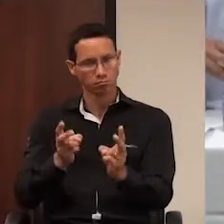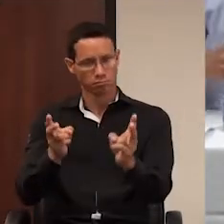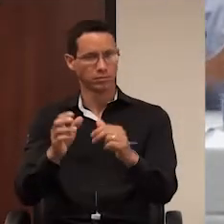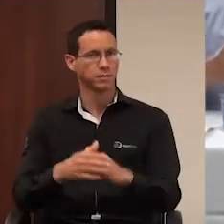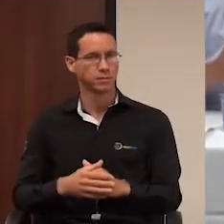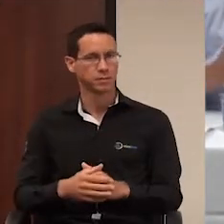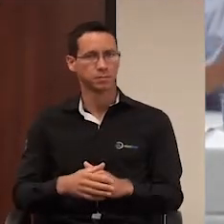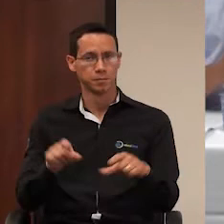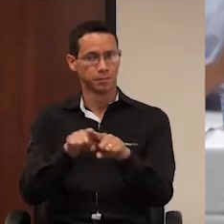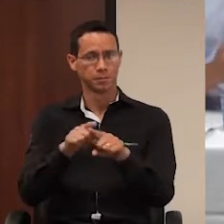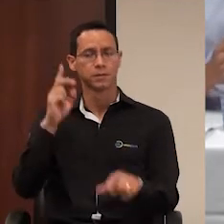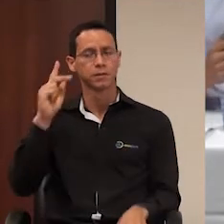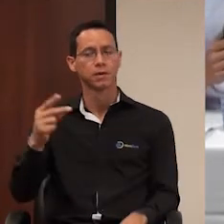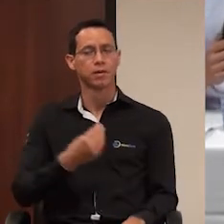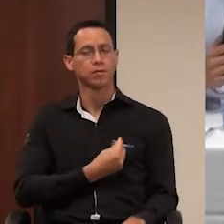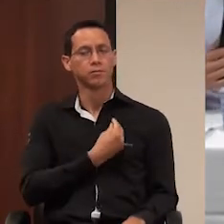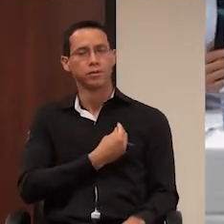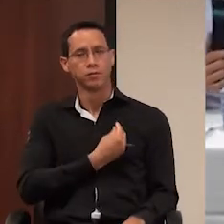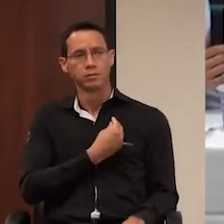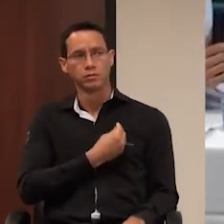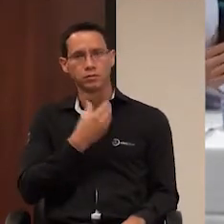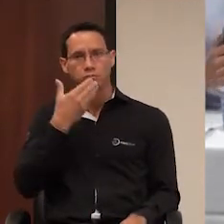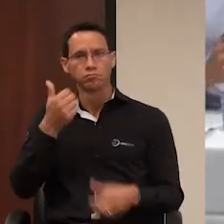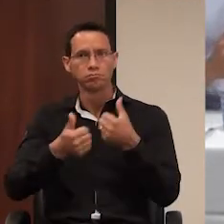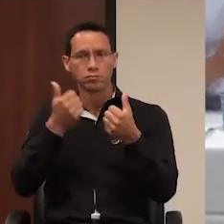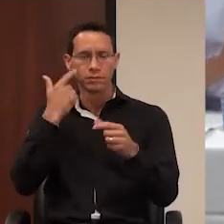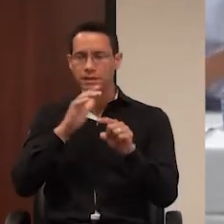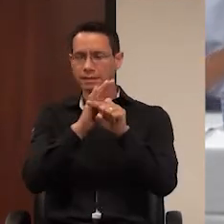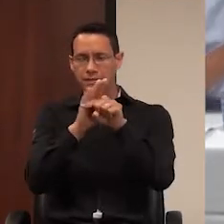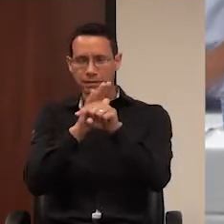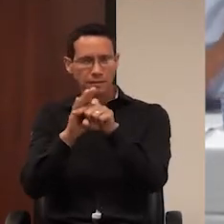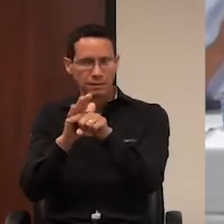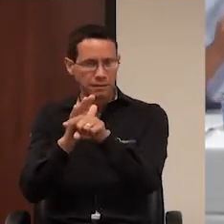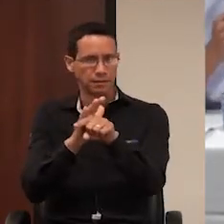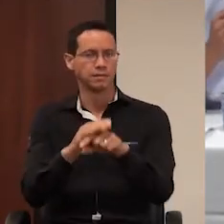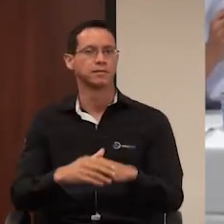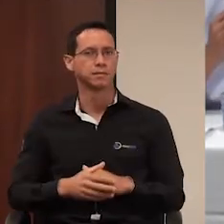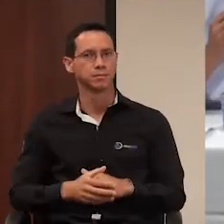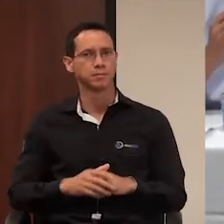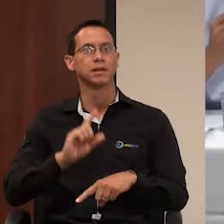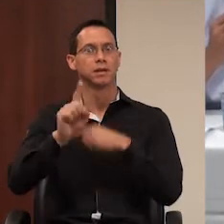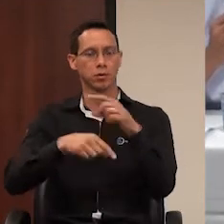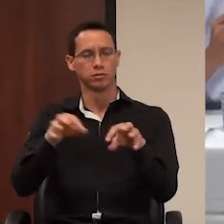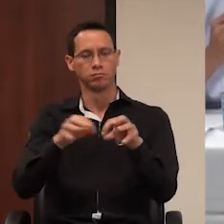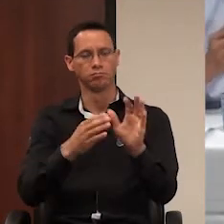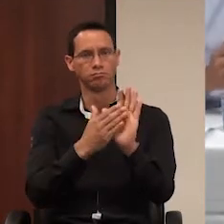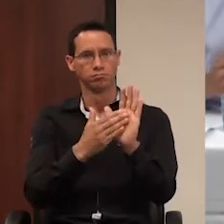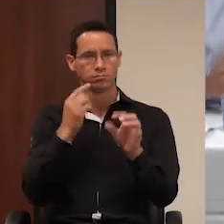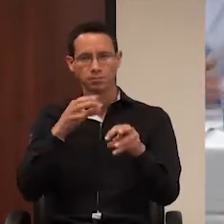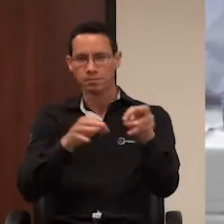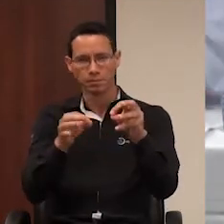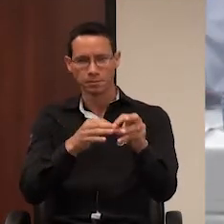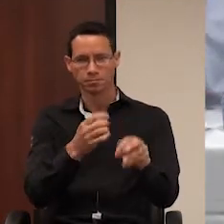vida daquela pessoa. E aí sim, o estabelecimento desse plano individual da autonomia.